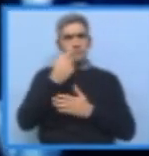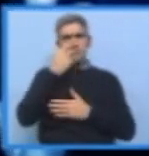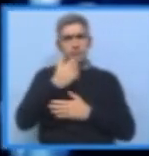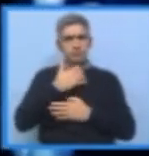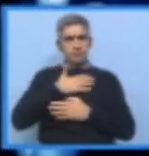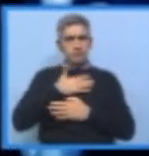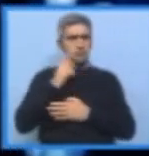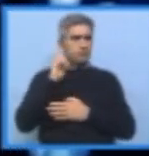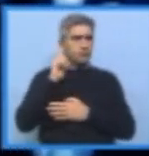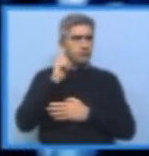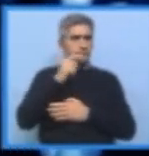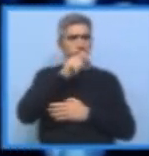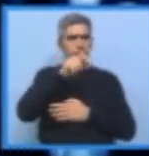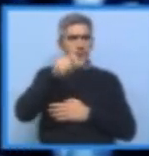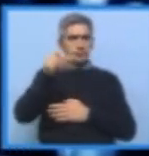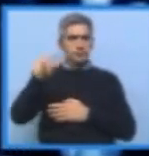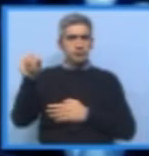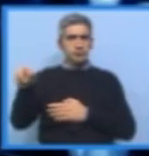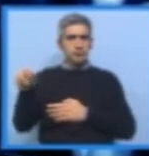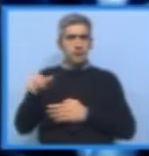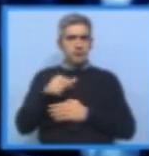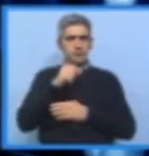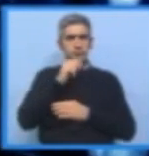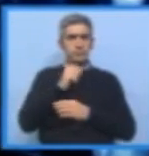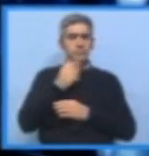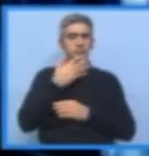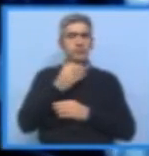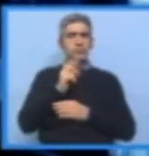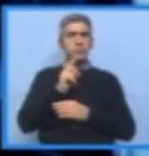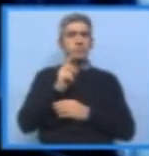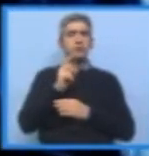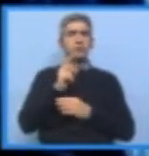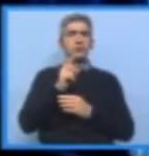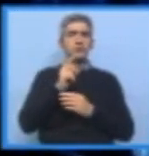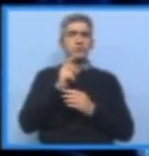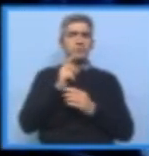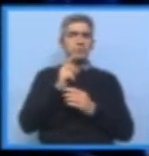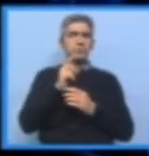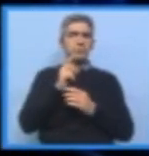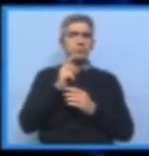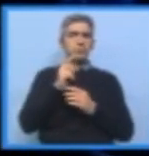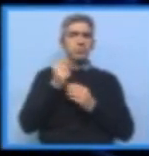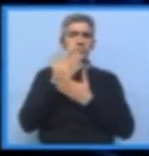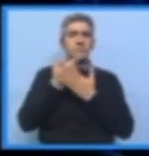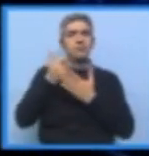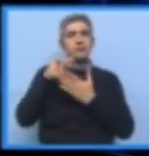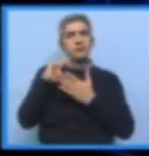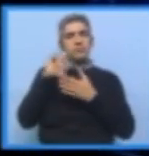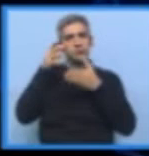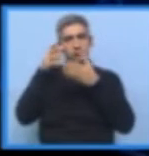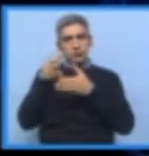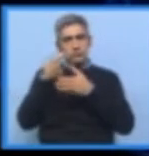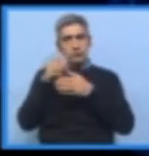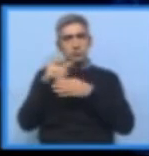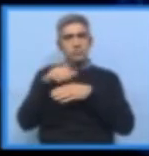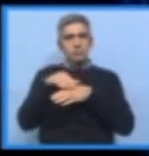pessoais e de valores das pessoas. Pronto. Agora, não creio que à partida sejam as convicções económicas puras e duras que